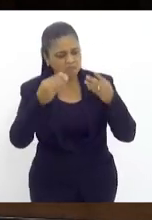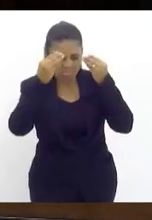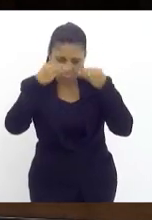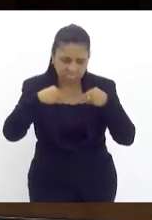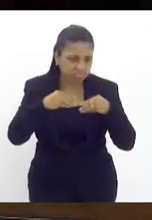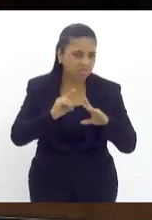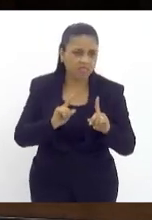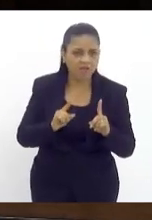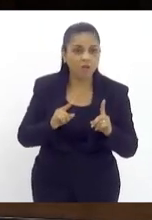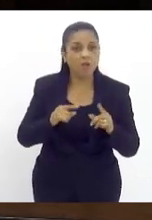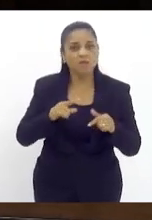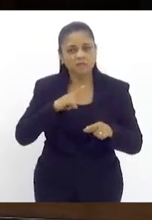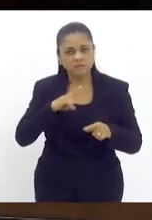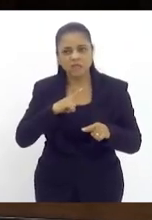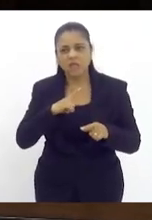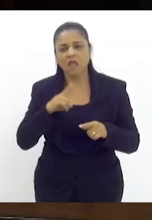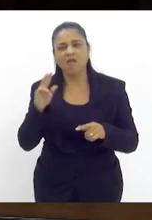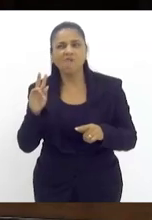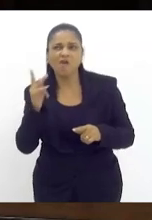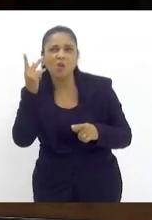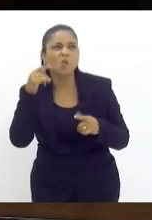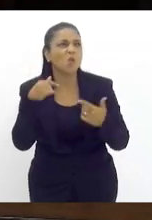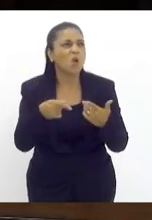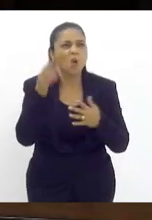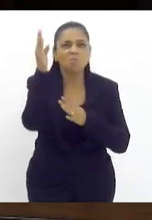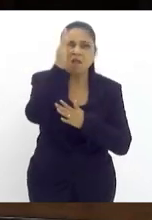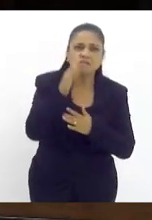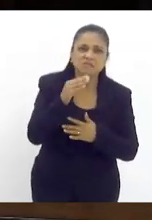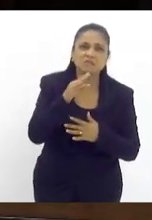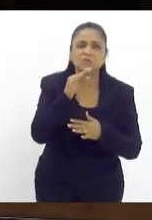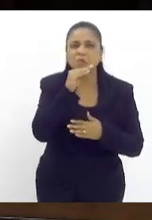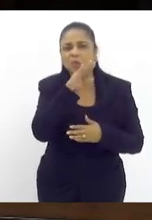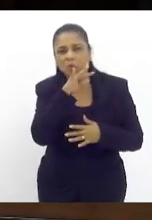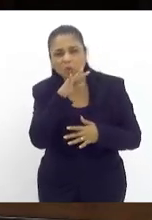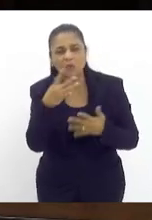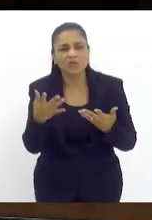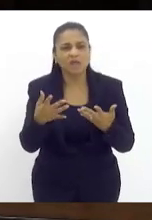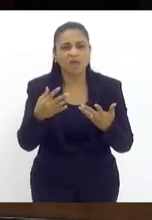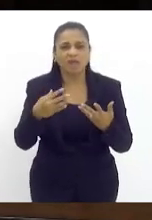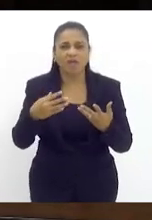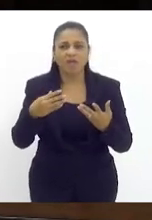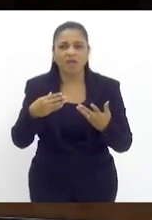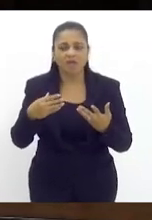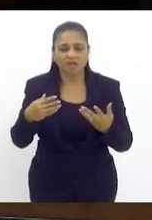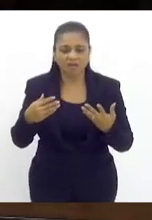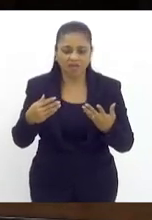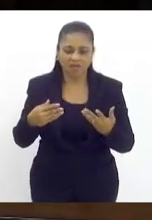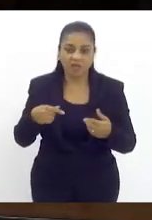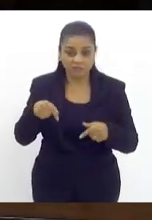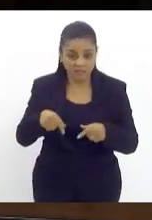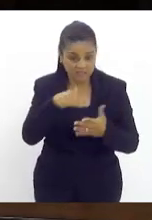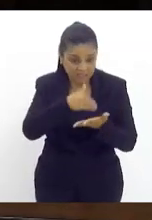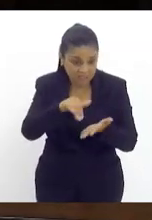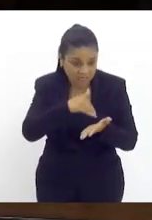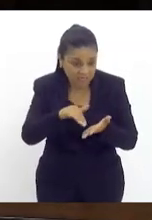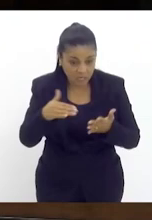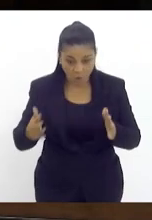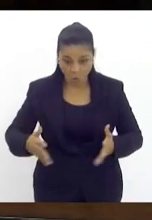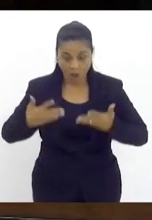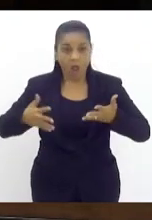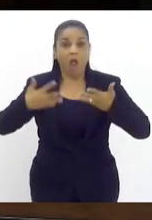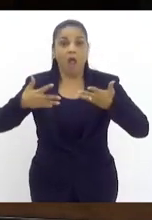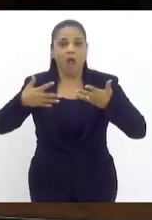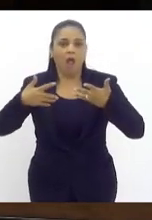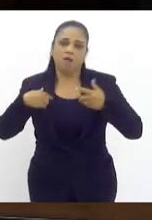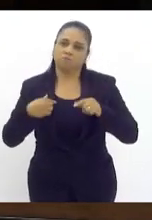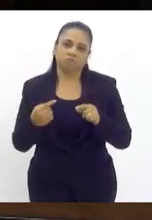tanto antivalor, olha como é que está o Brasil. Eu falo, eu não me desanimo. E na secretaria eu ainda fiquei mais animada. Porque a gente não pode